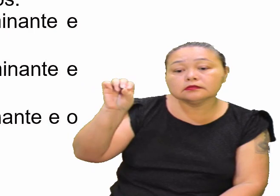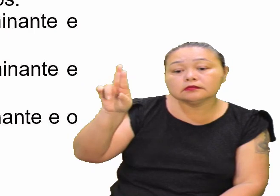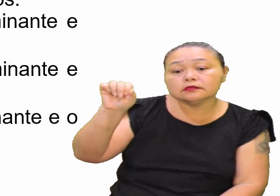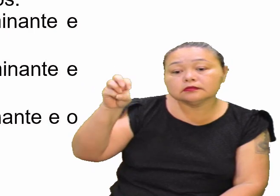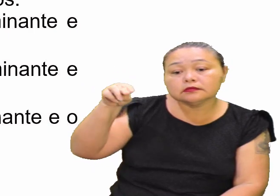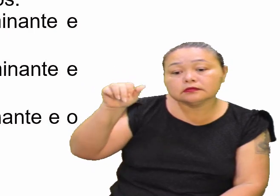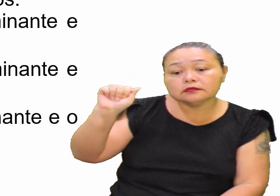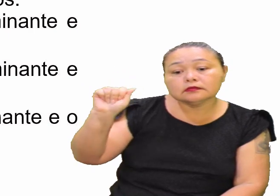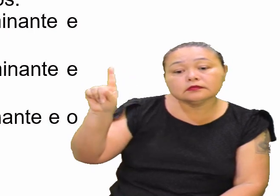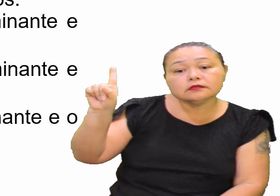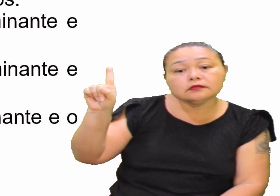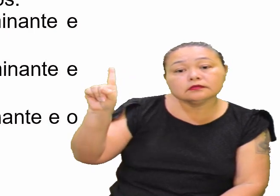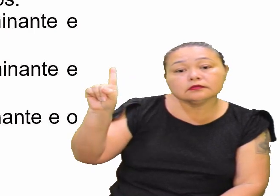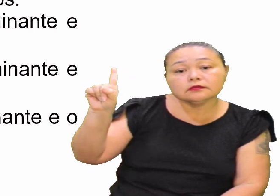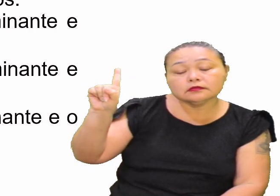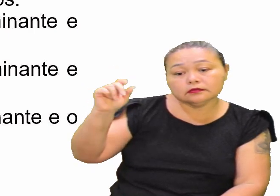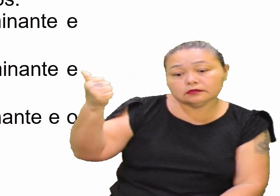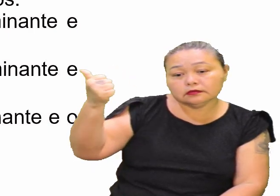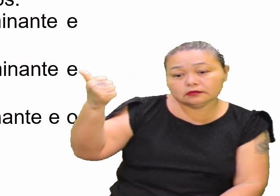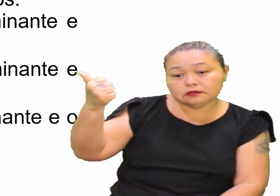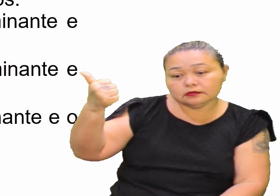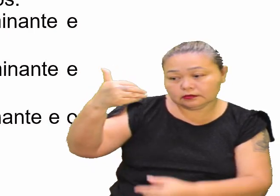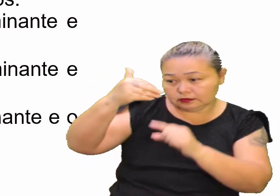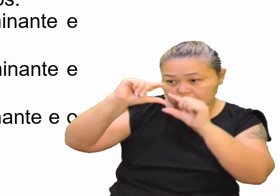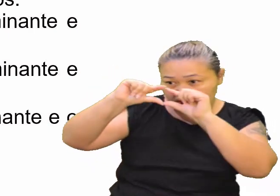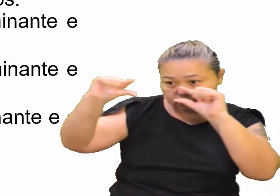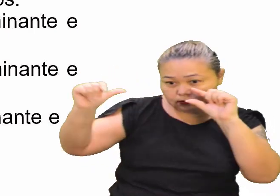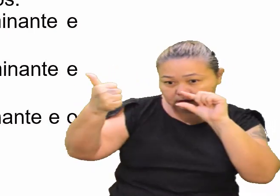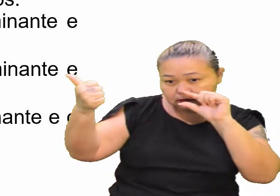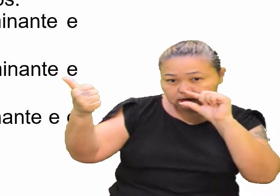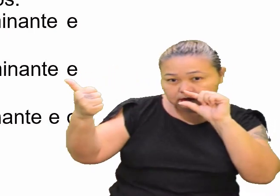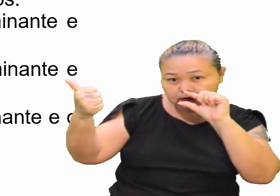gente considerar ela é se a gente considerar ela como